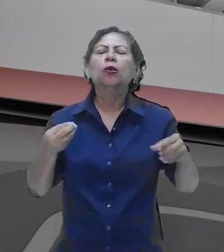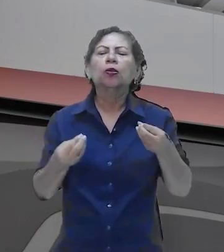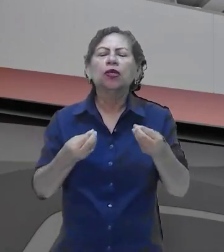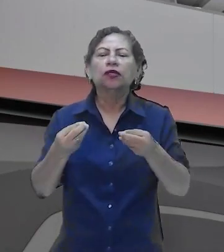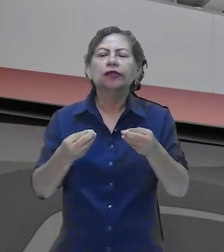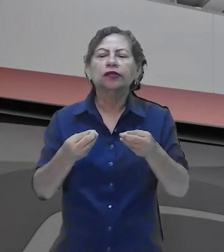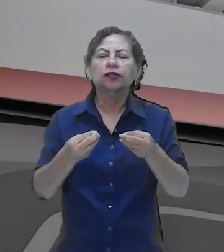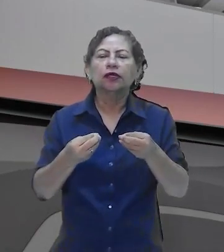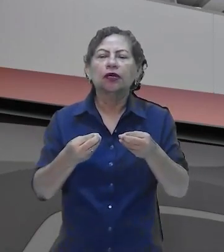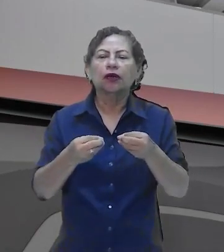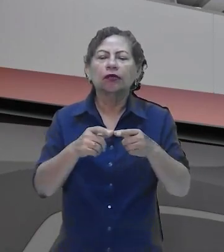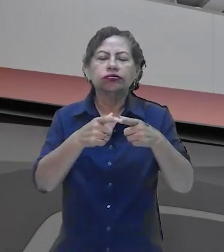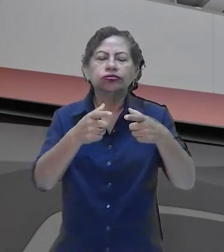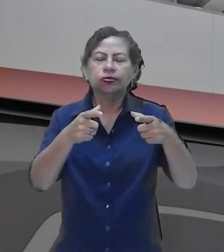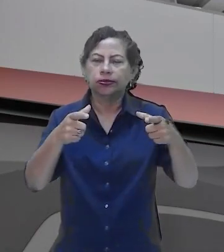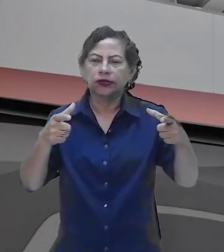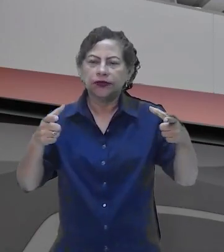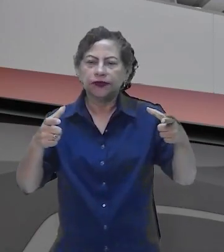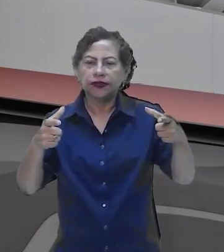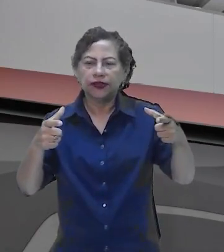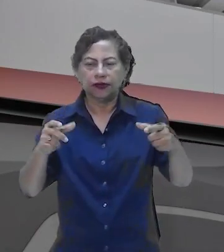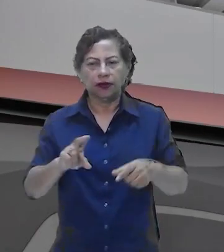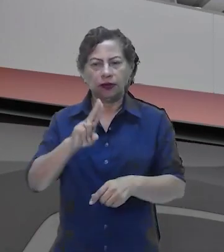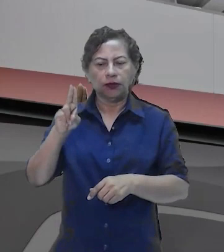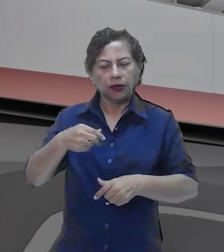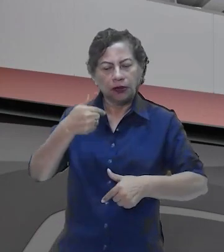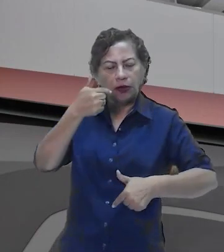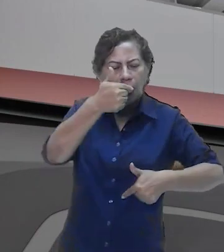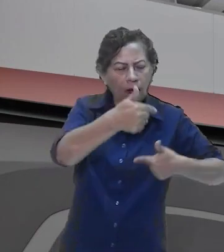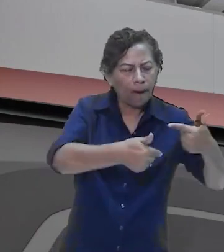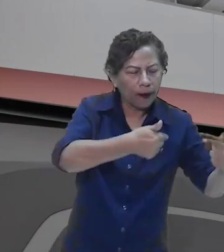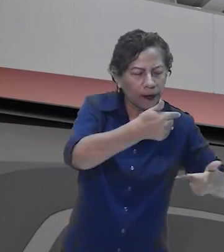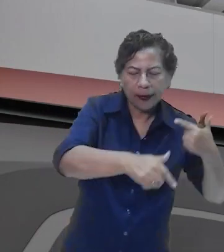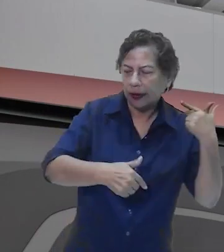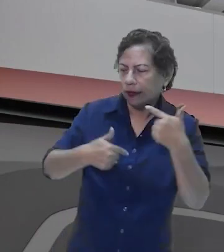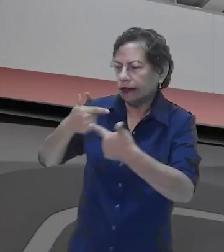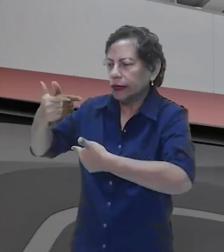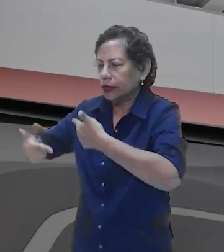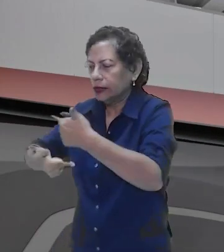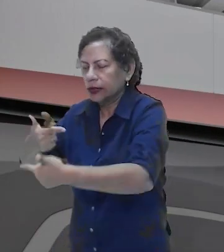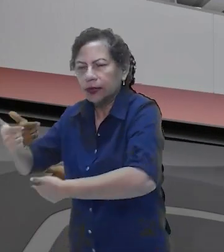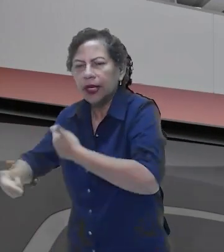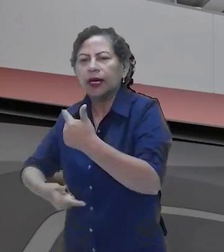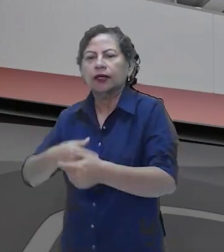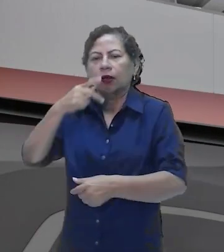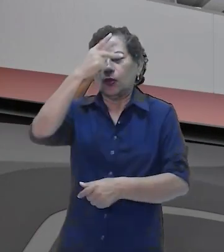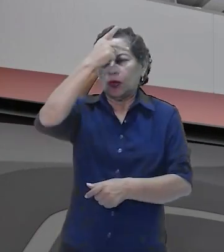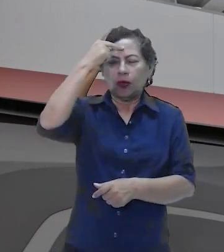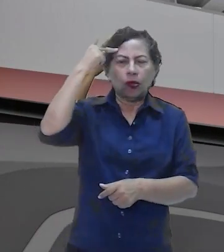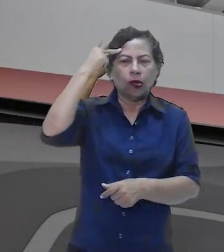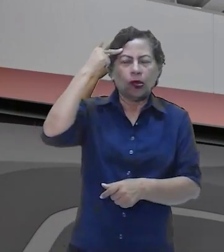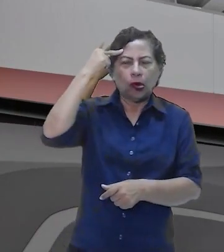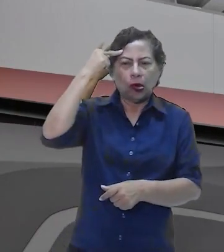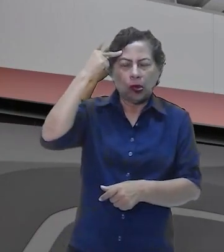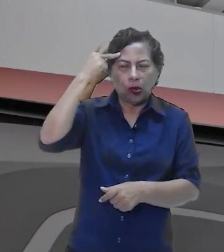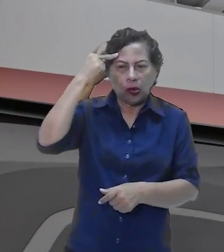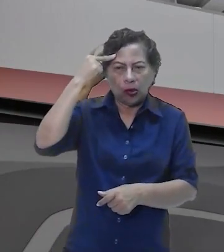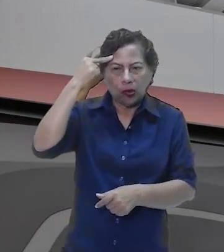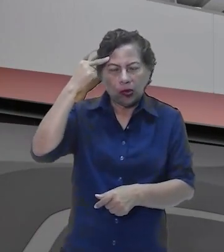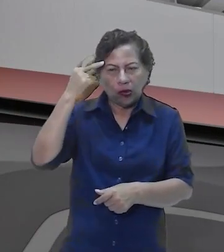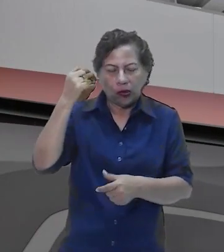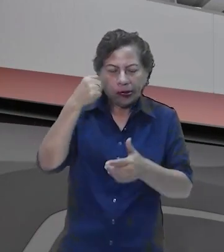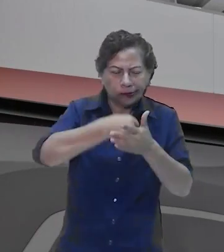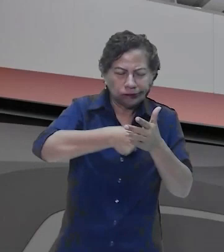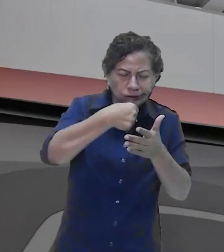partir do trabalho, tá certo? É através do trabalho que o homem constrói tudo aquilo que é necessário